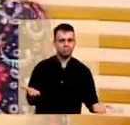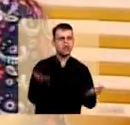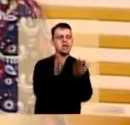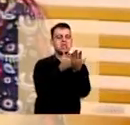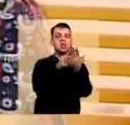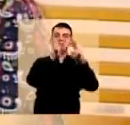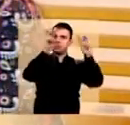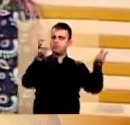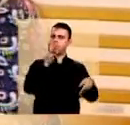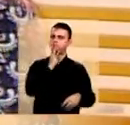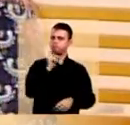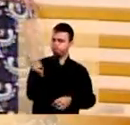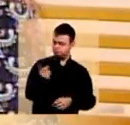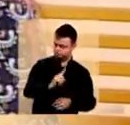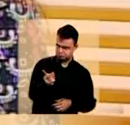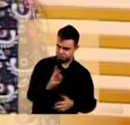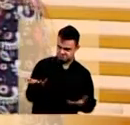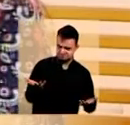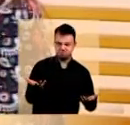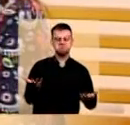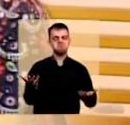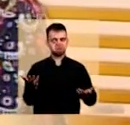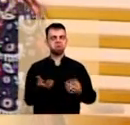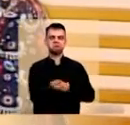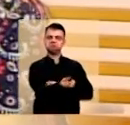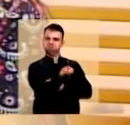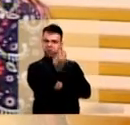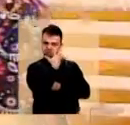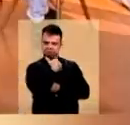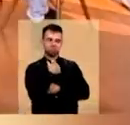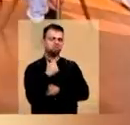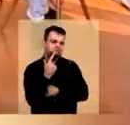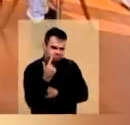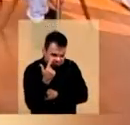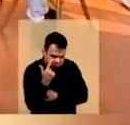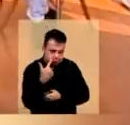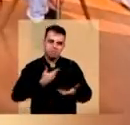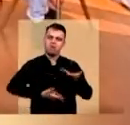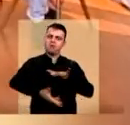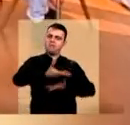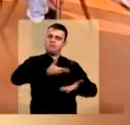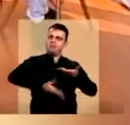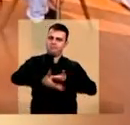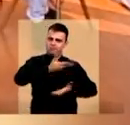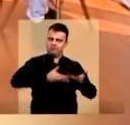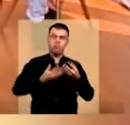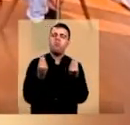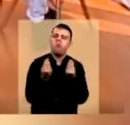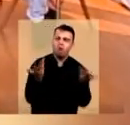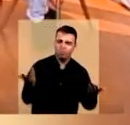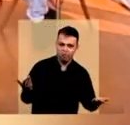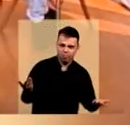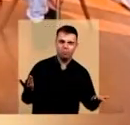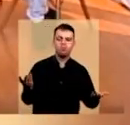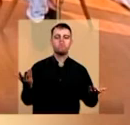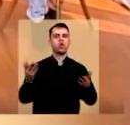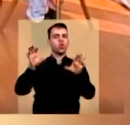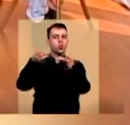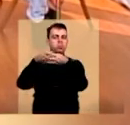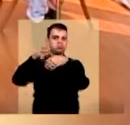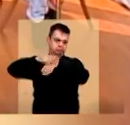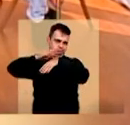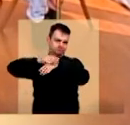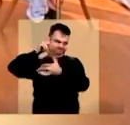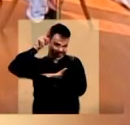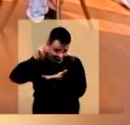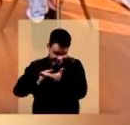sabe qual é. E tem sido muito legal. E recebe desses mesmos participantes da rede, desse grupo? Não, é uma curadoria que tem,